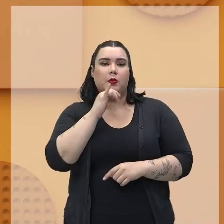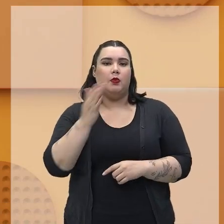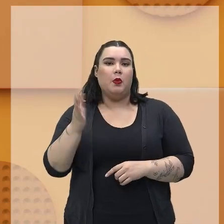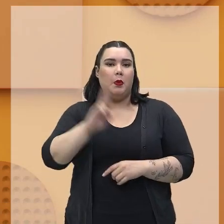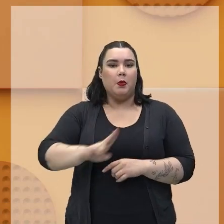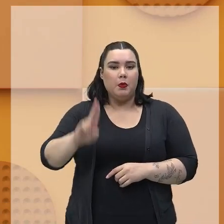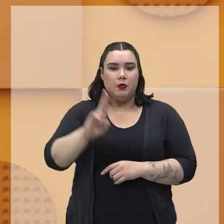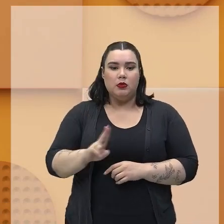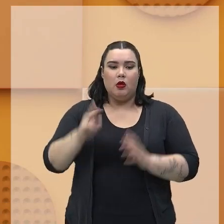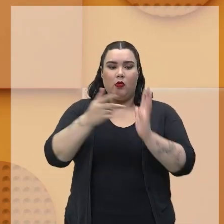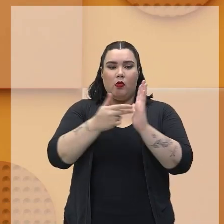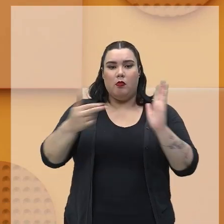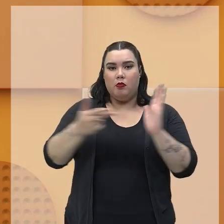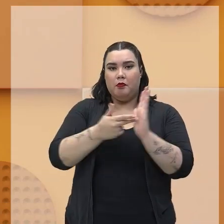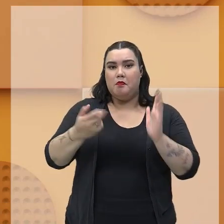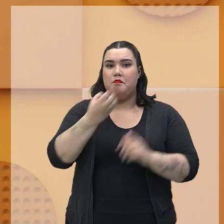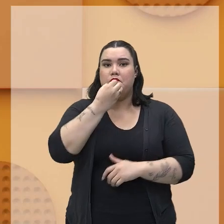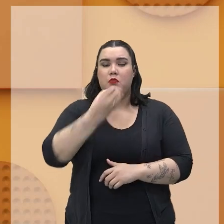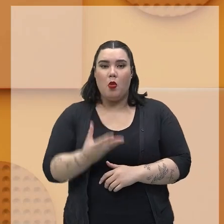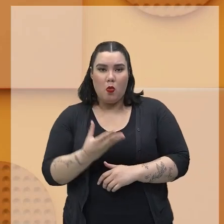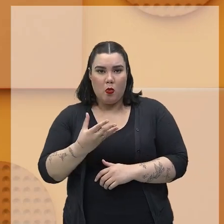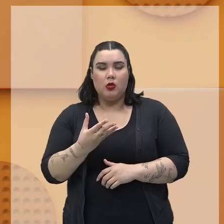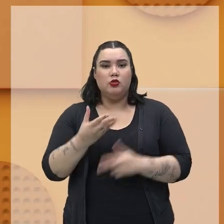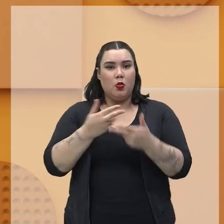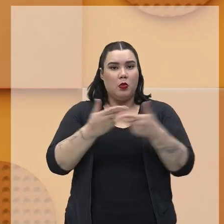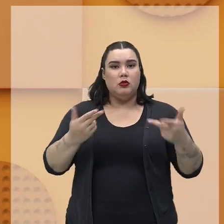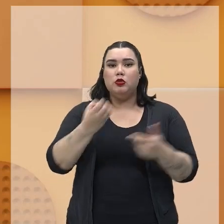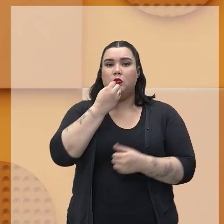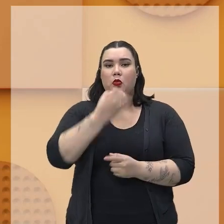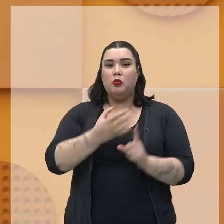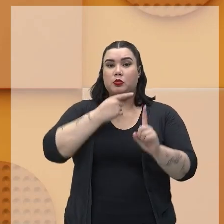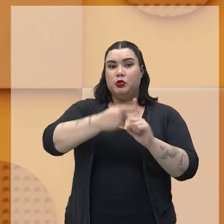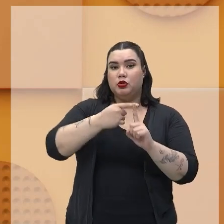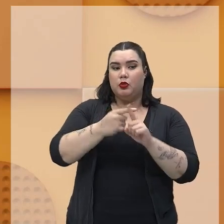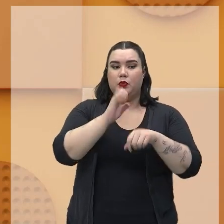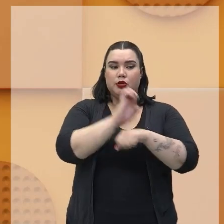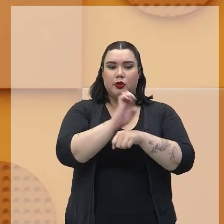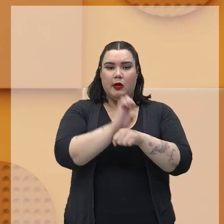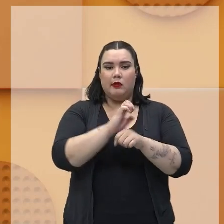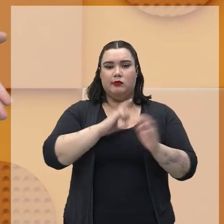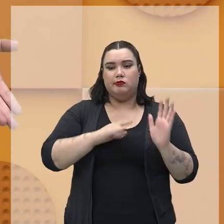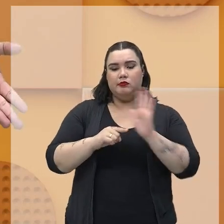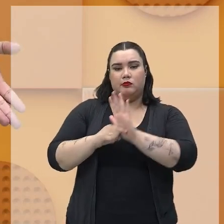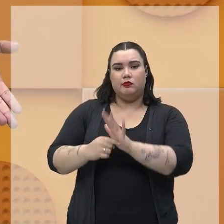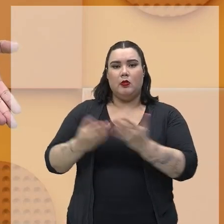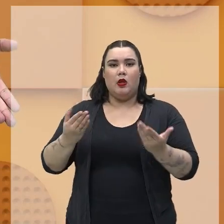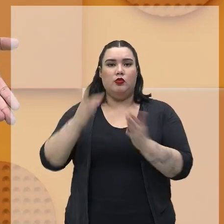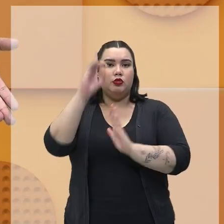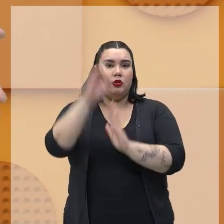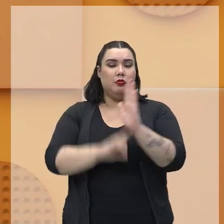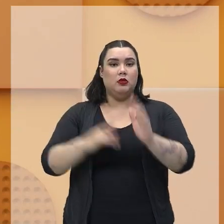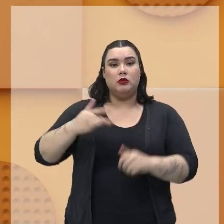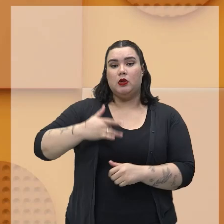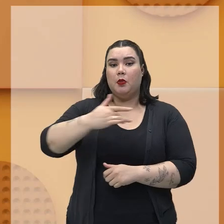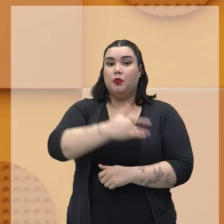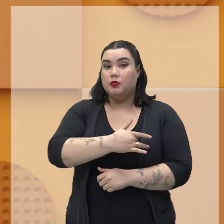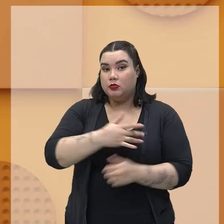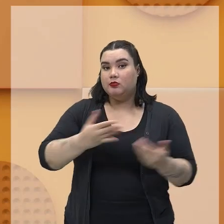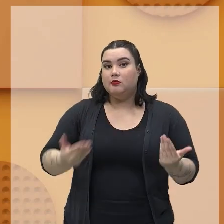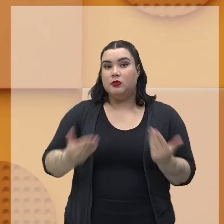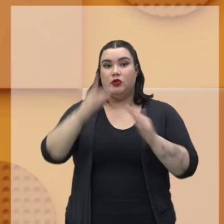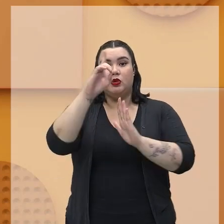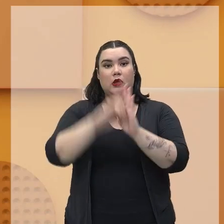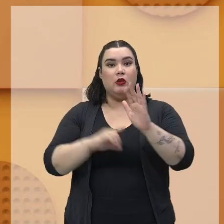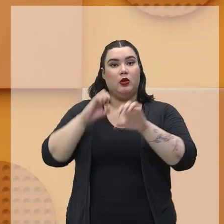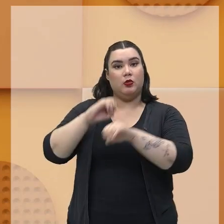das benesses que a sociedade tem, que o Estado tem para oferecer, como, por exemplo, o direito à saúde, à educação